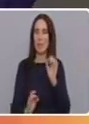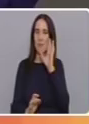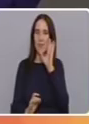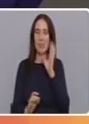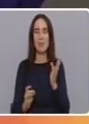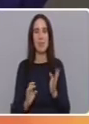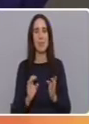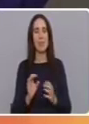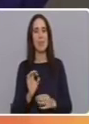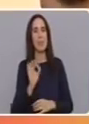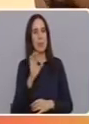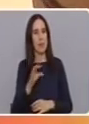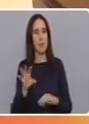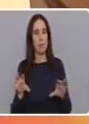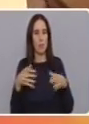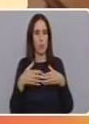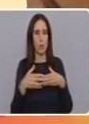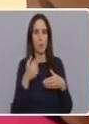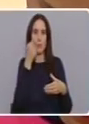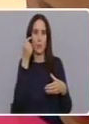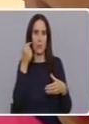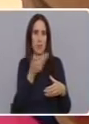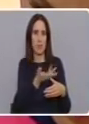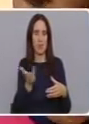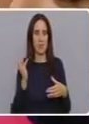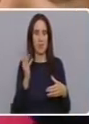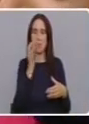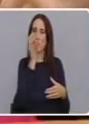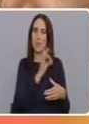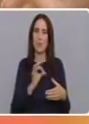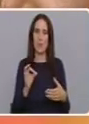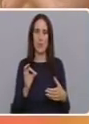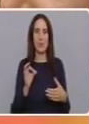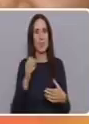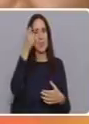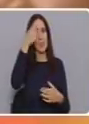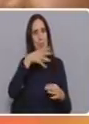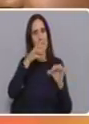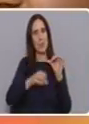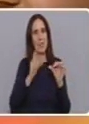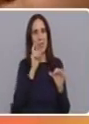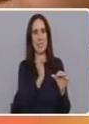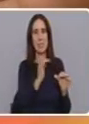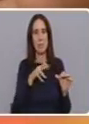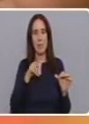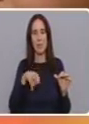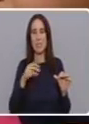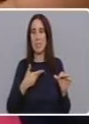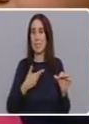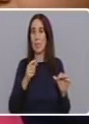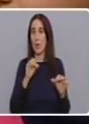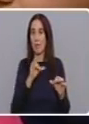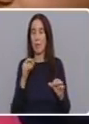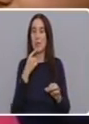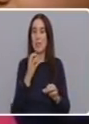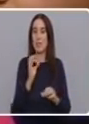é demais reforçar que realmente é um grupo muito especial e é maravilhoso poder contar a história da Simone de Oliveira, mas nunca é demais dizer também que